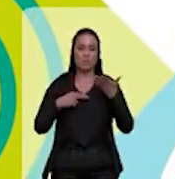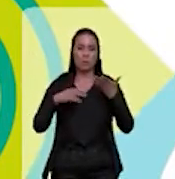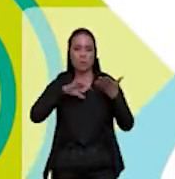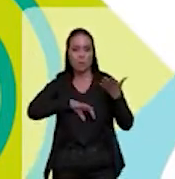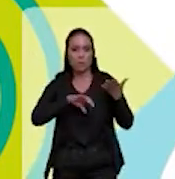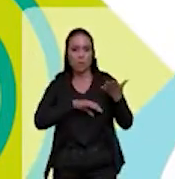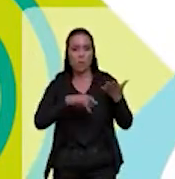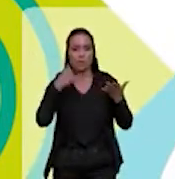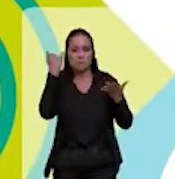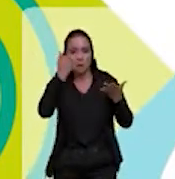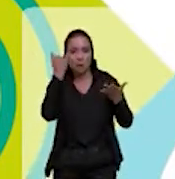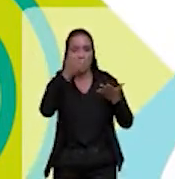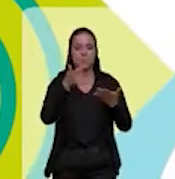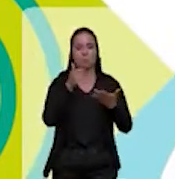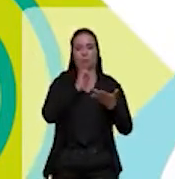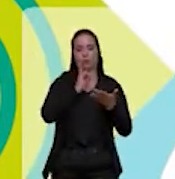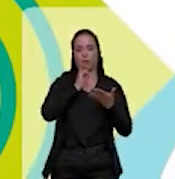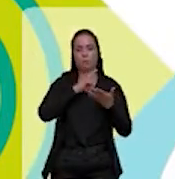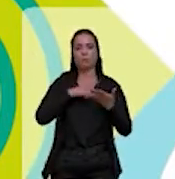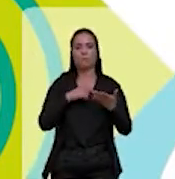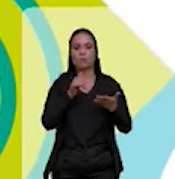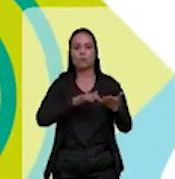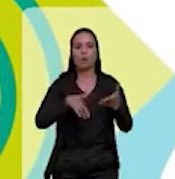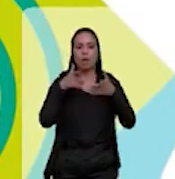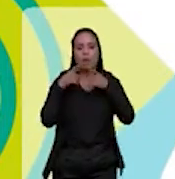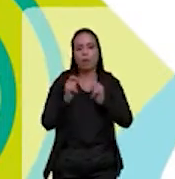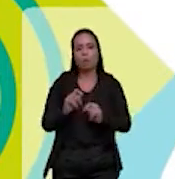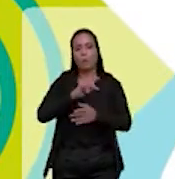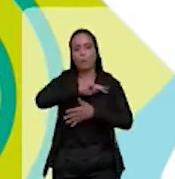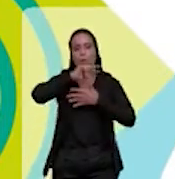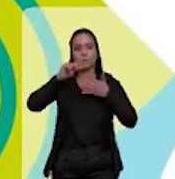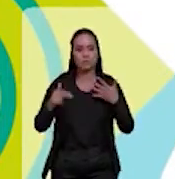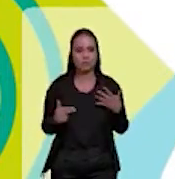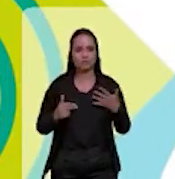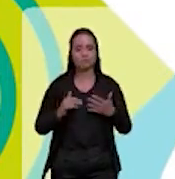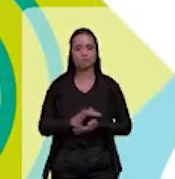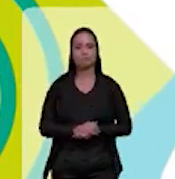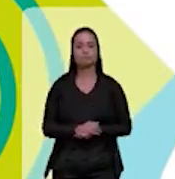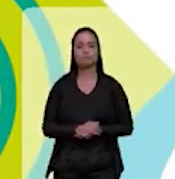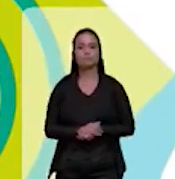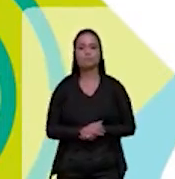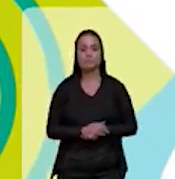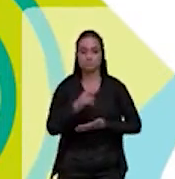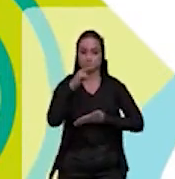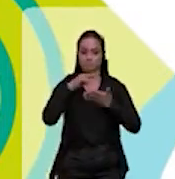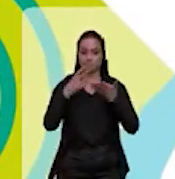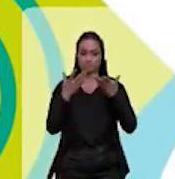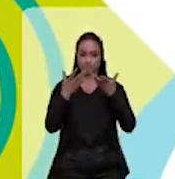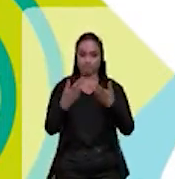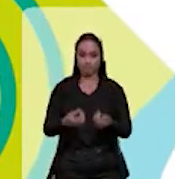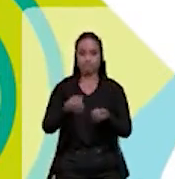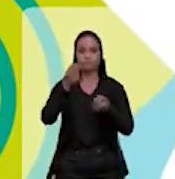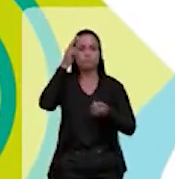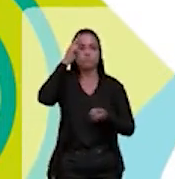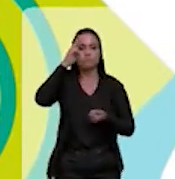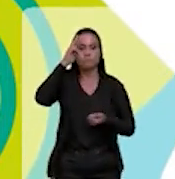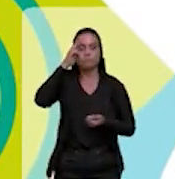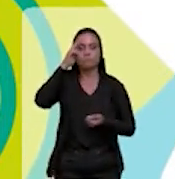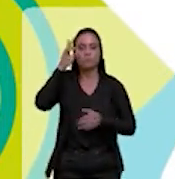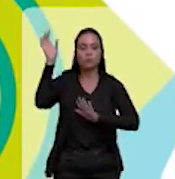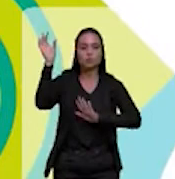em português e espanhol por exemplo concebido como línguas pluncêntricas Tais literaturas afirmam historicamente